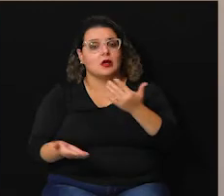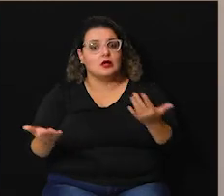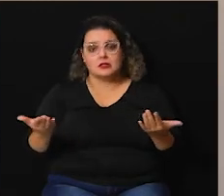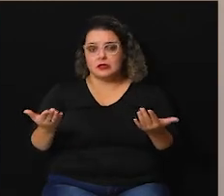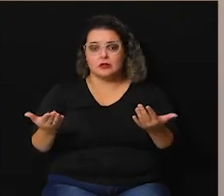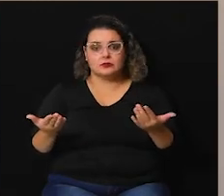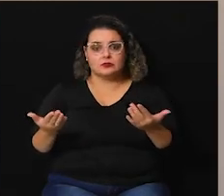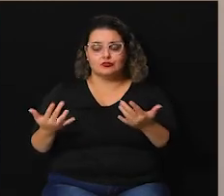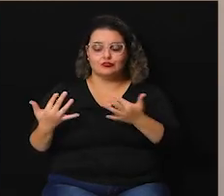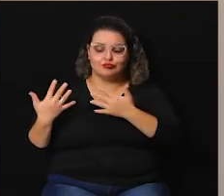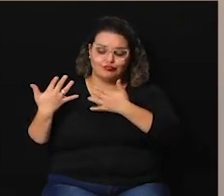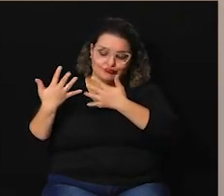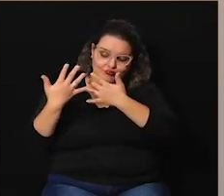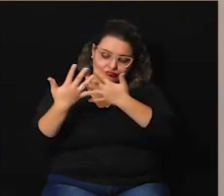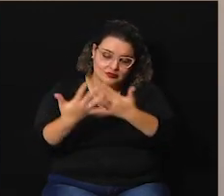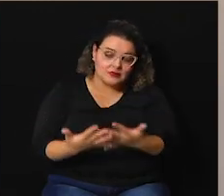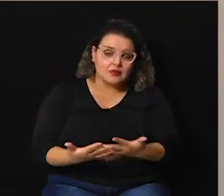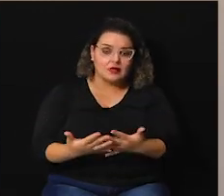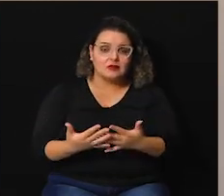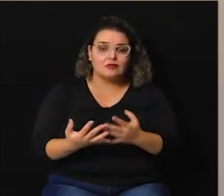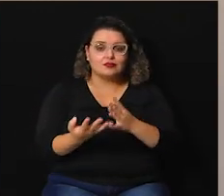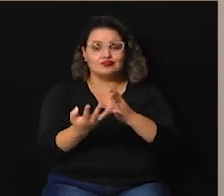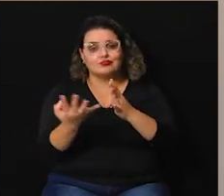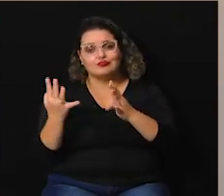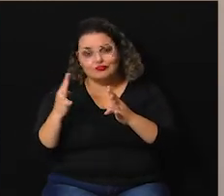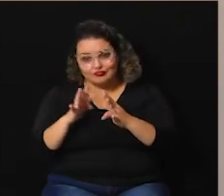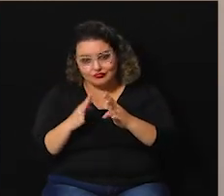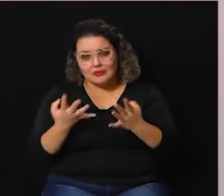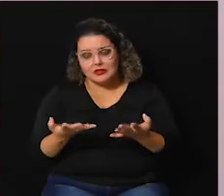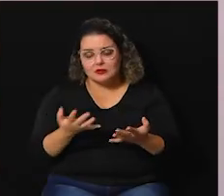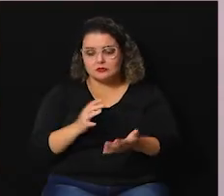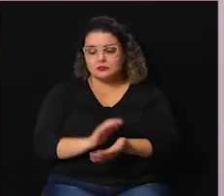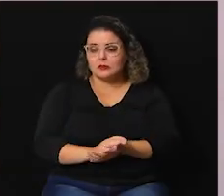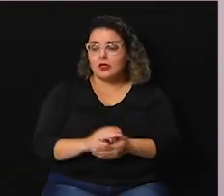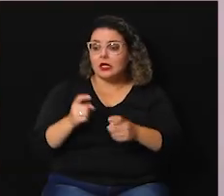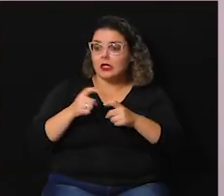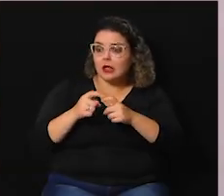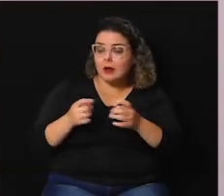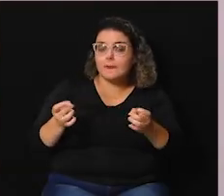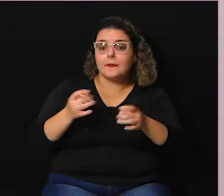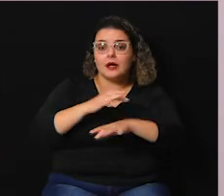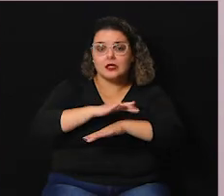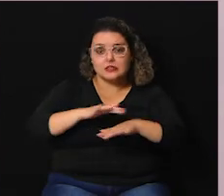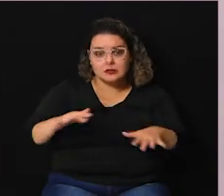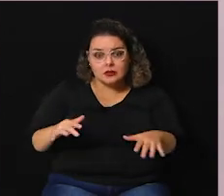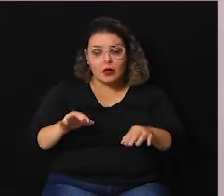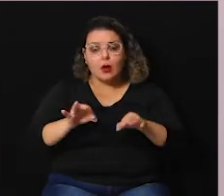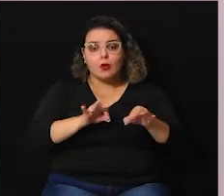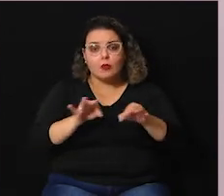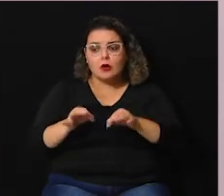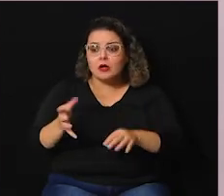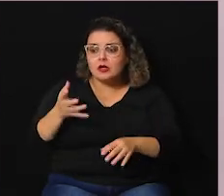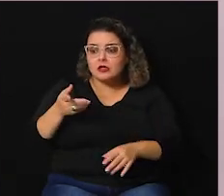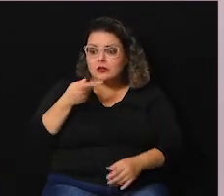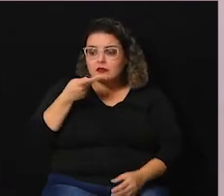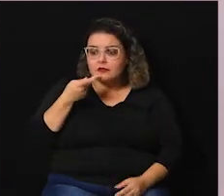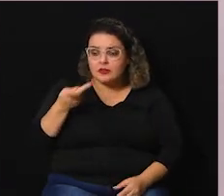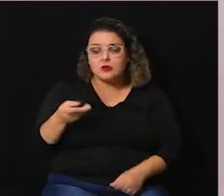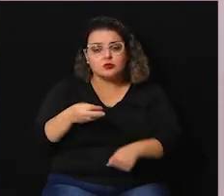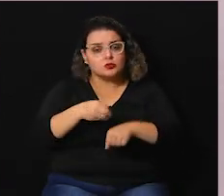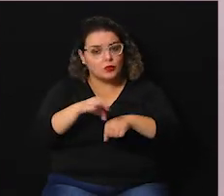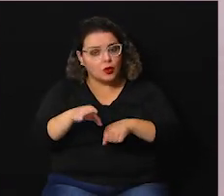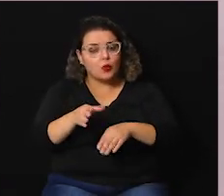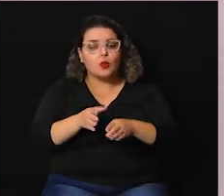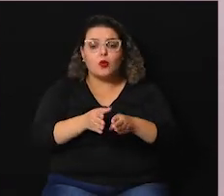perderam ao longo de todo esse tempo que ficamos isolados. Doutora, então para a gente encerrar o programa de hoje, eu queria que a senhora deixasse